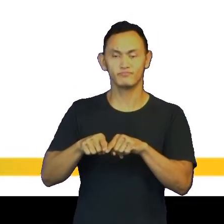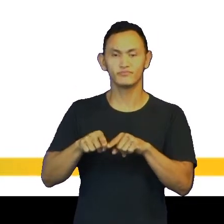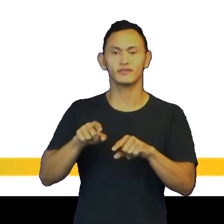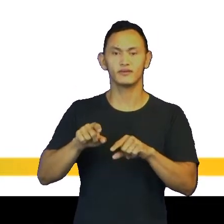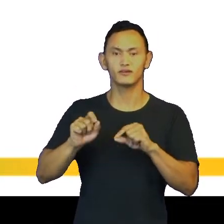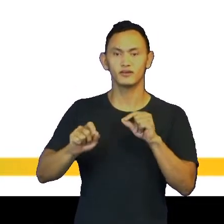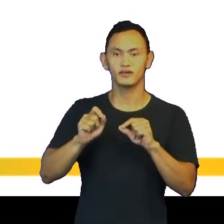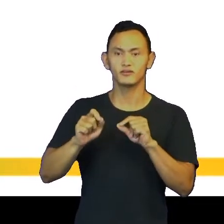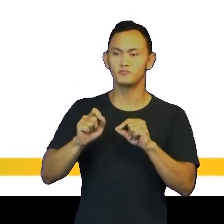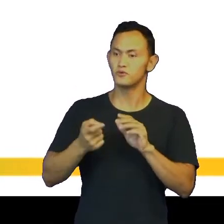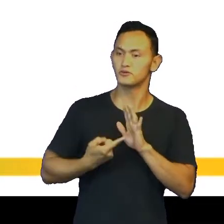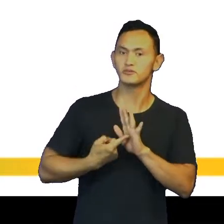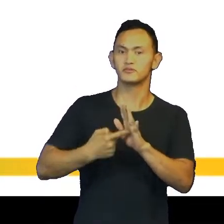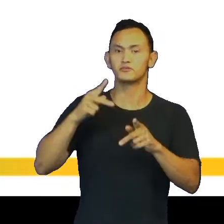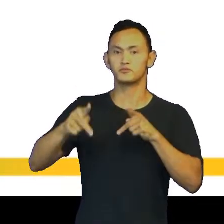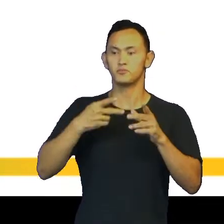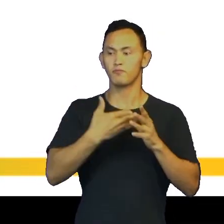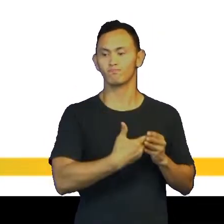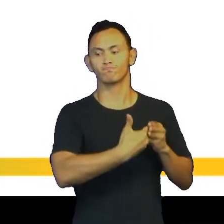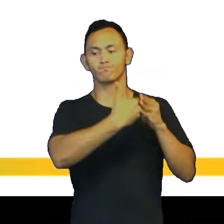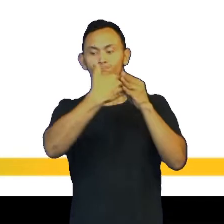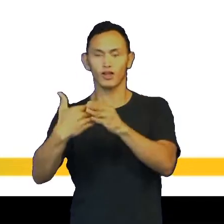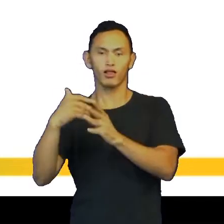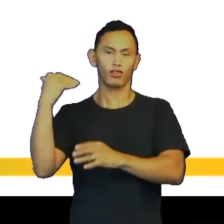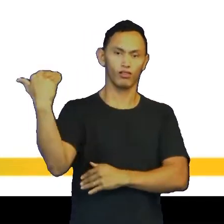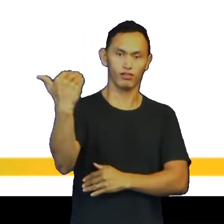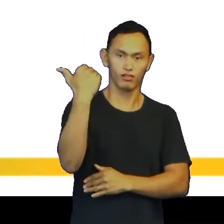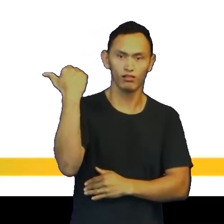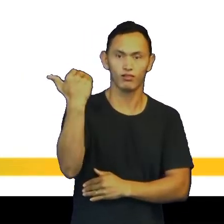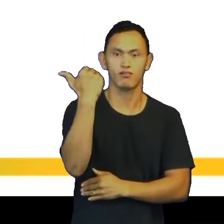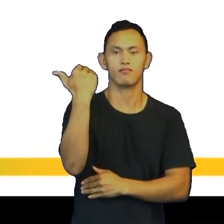Esses povos aí para um lugar superior